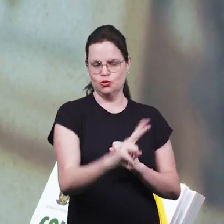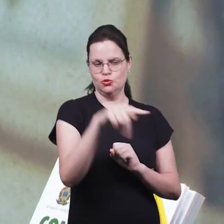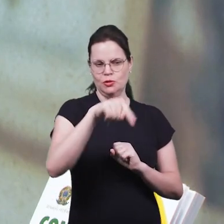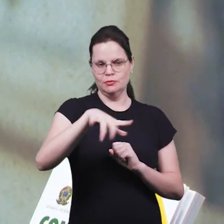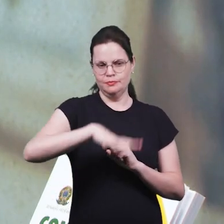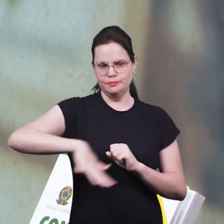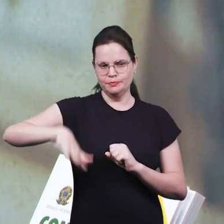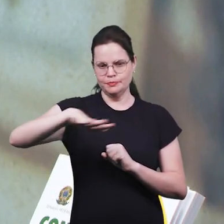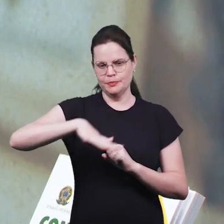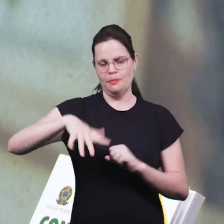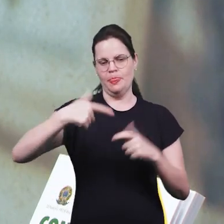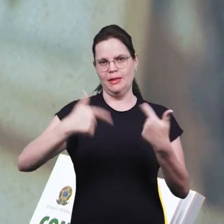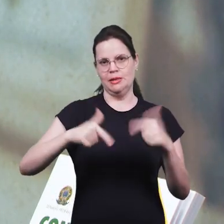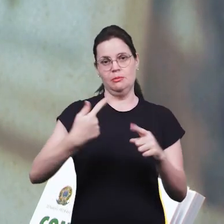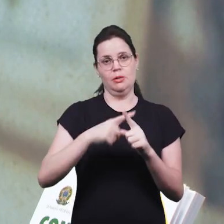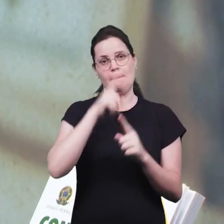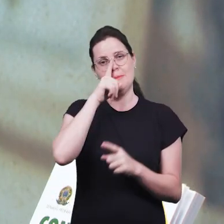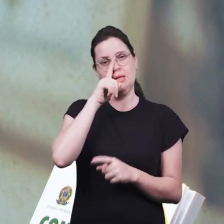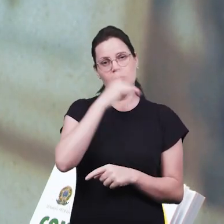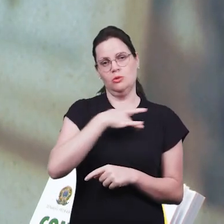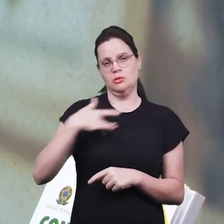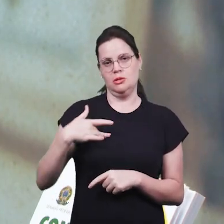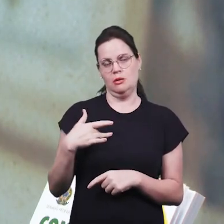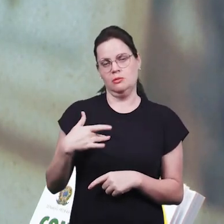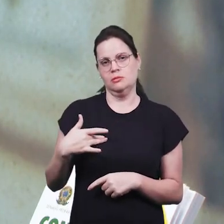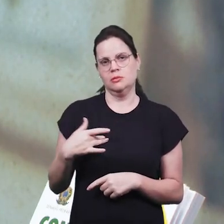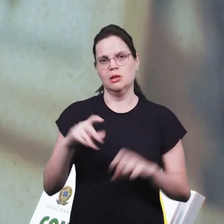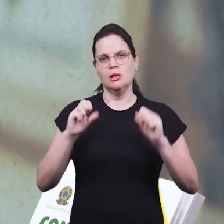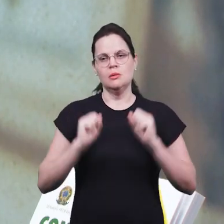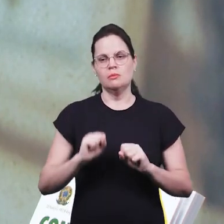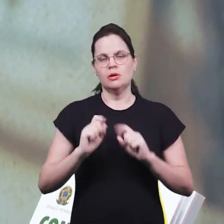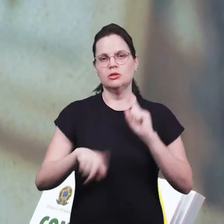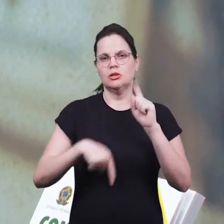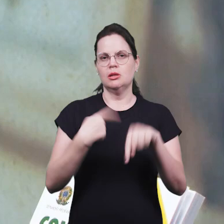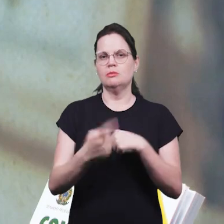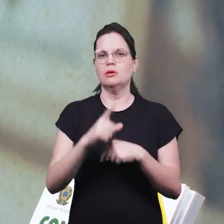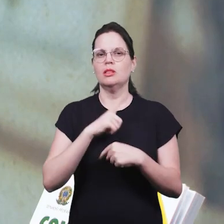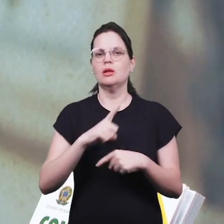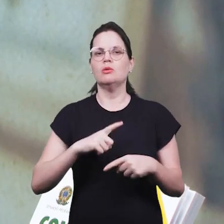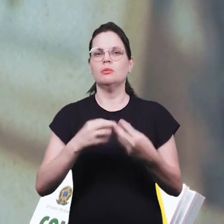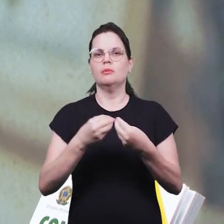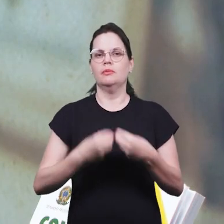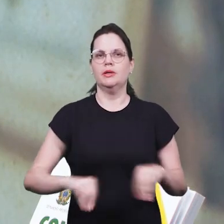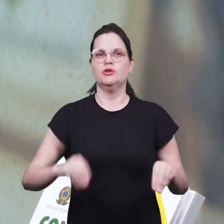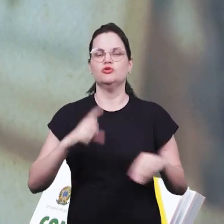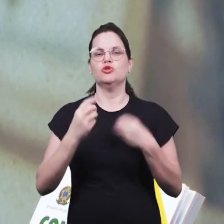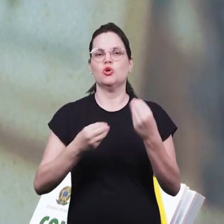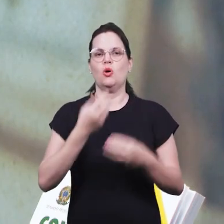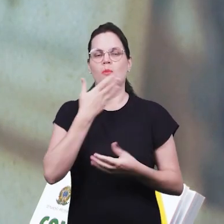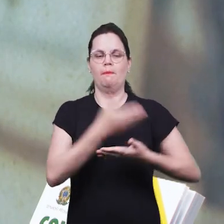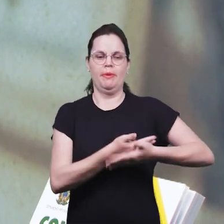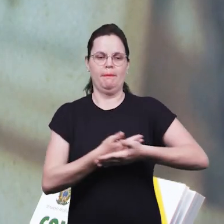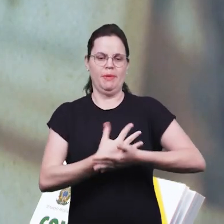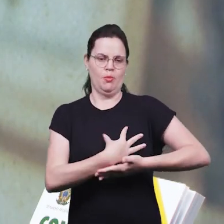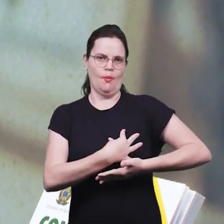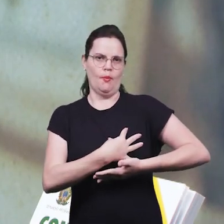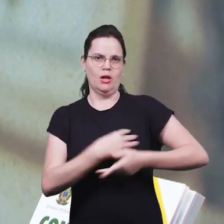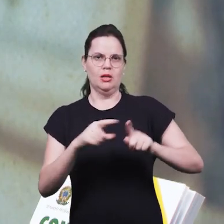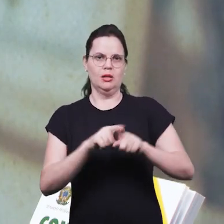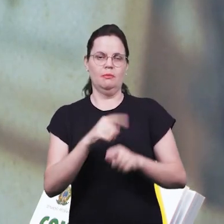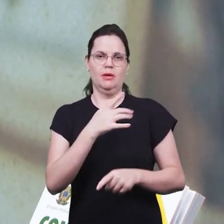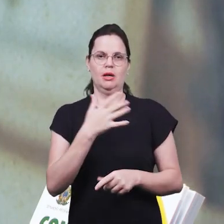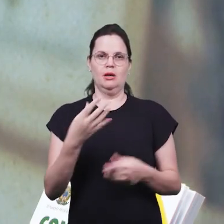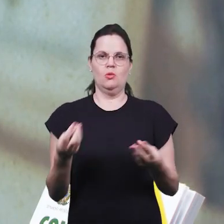naquele ambiente nocivo à saúde delas, porque isso pode sofrer implicações até mesmo para o bom desenvolvimento da criança e para a